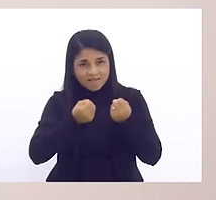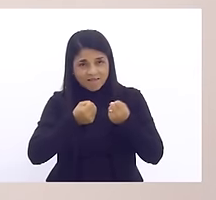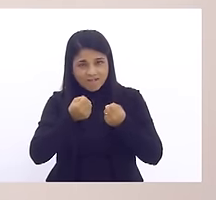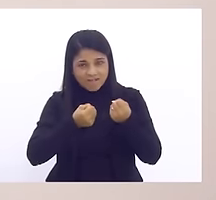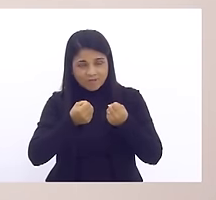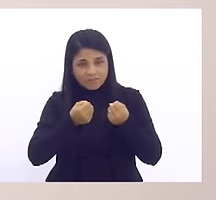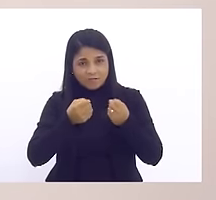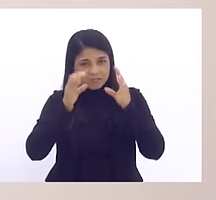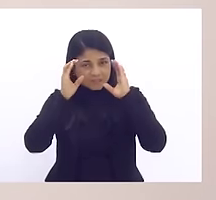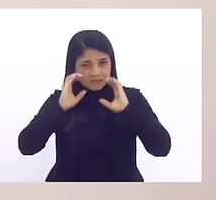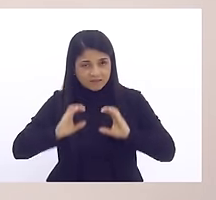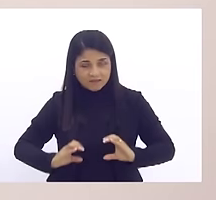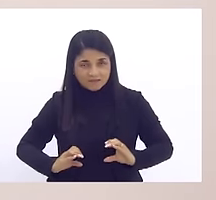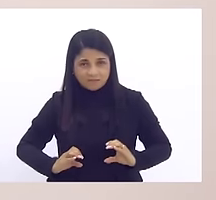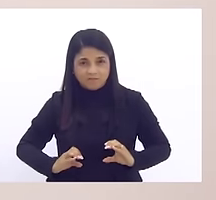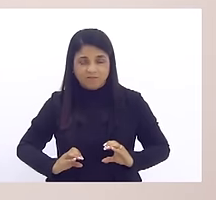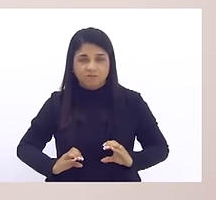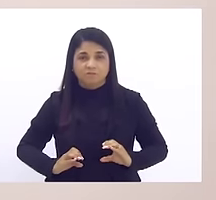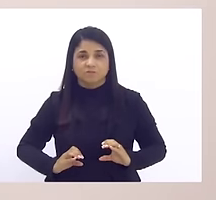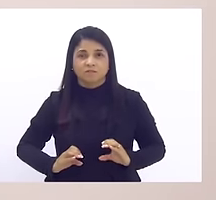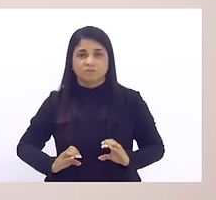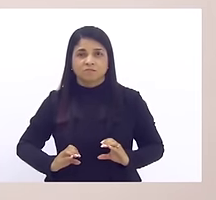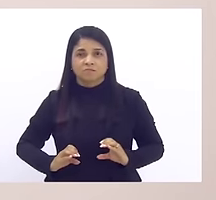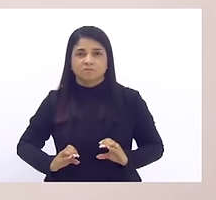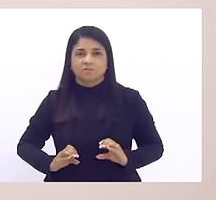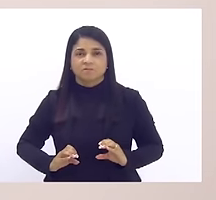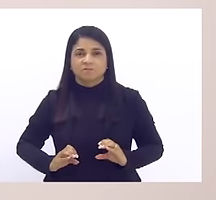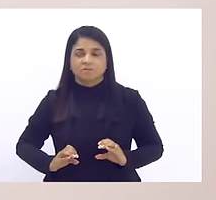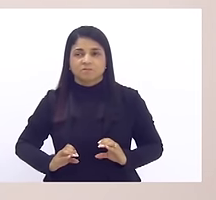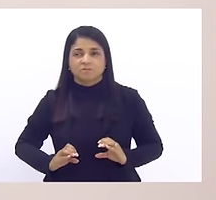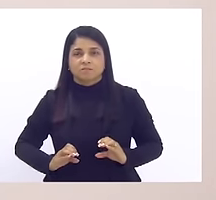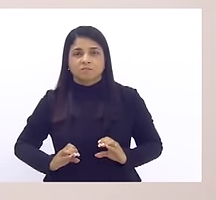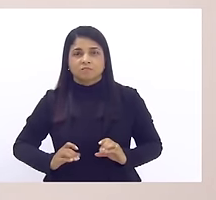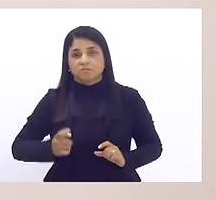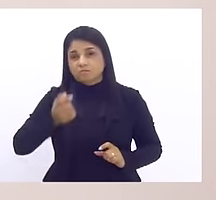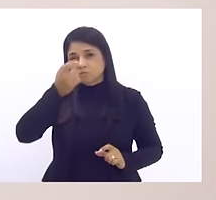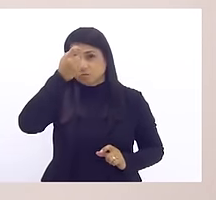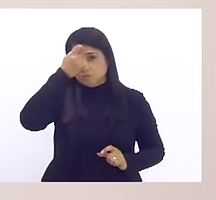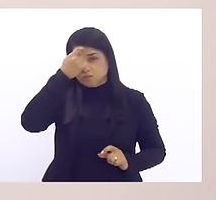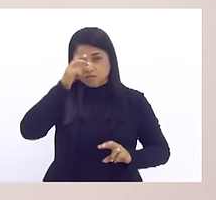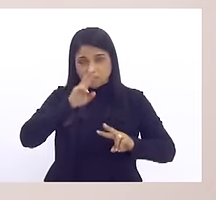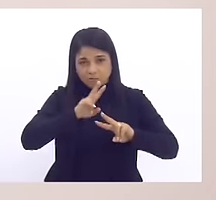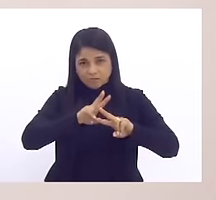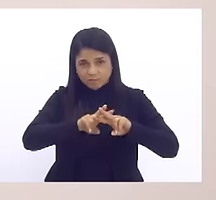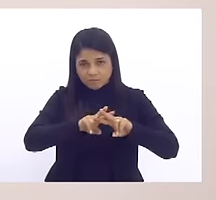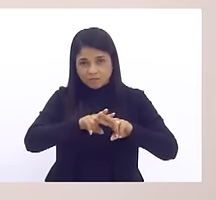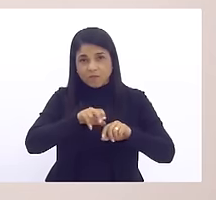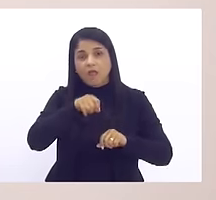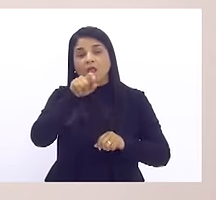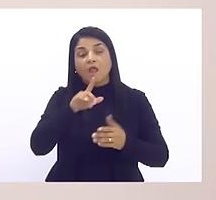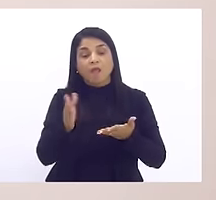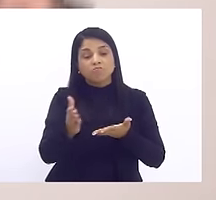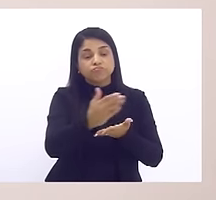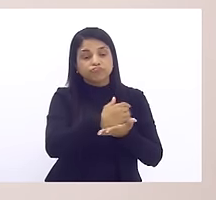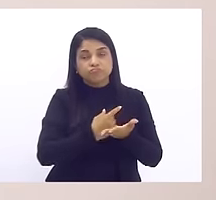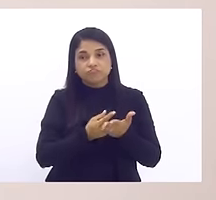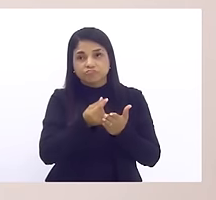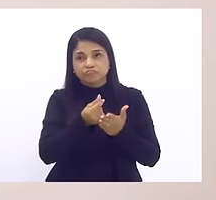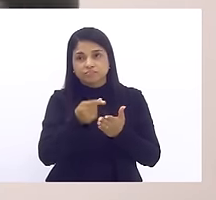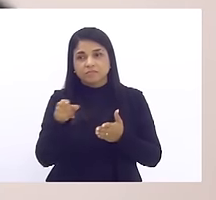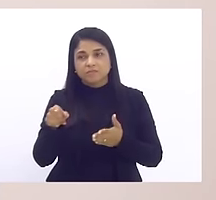de cidadão que muita das vezes sem um bom senso é preso sabe quem é recado assim senhores funcionários do Detran